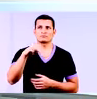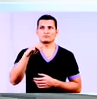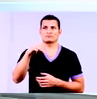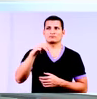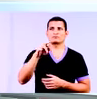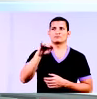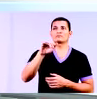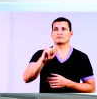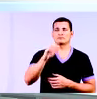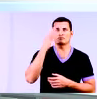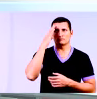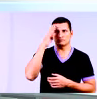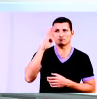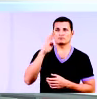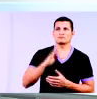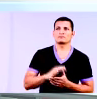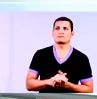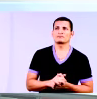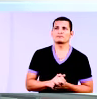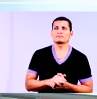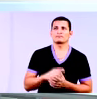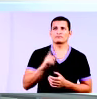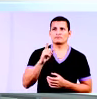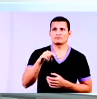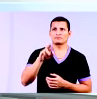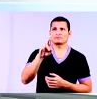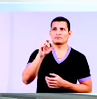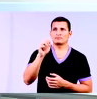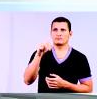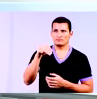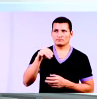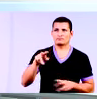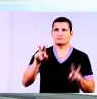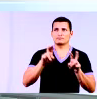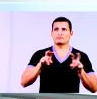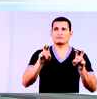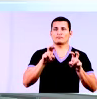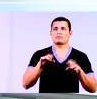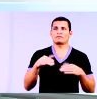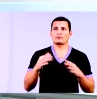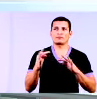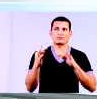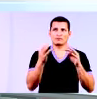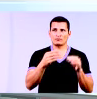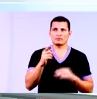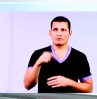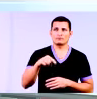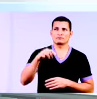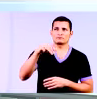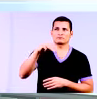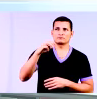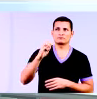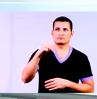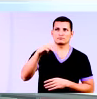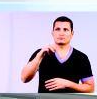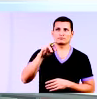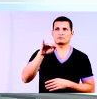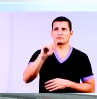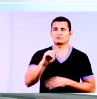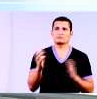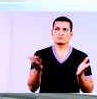memória principal, né? É a memória RAM do computador. Então, tudo isso são memórias. E hoje? A gente está